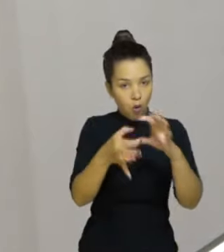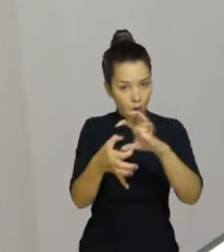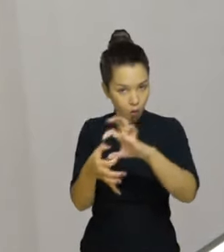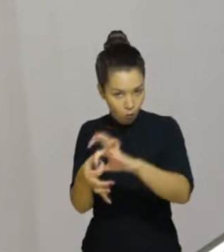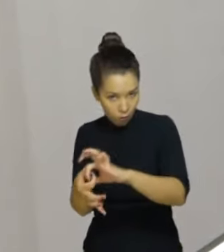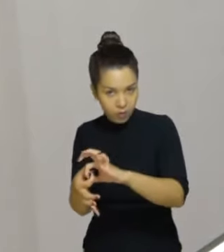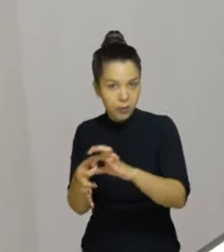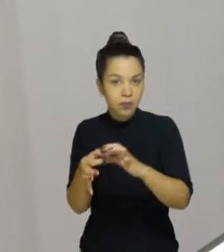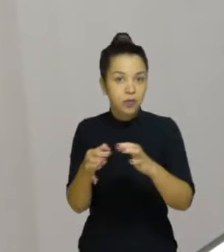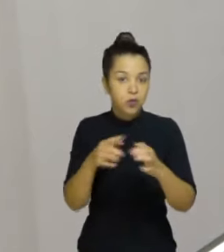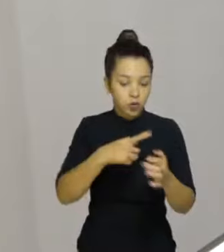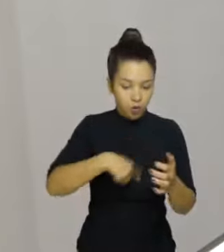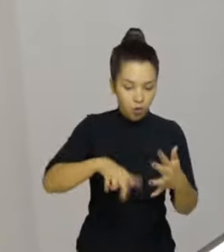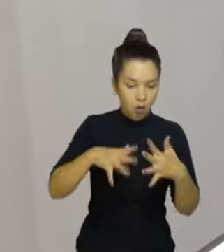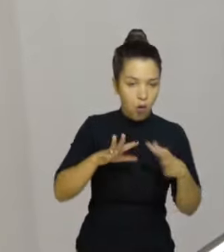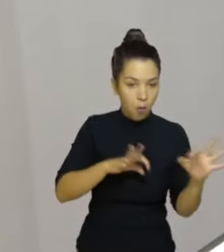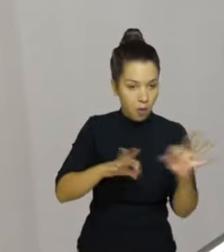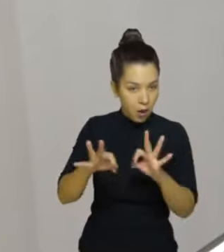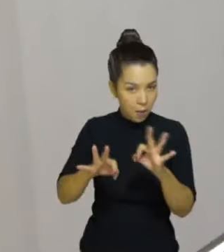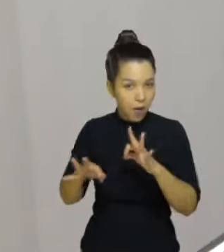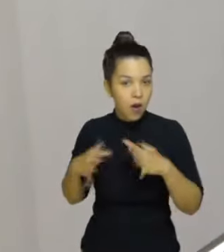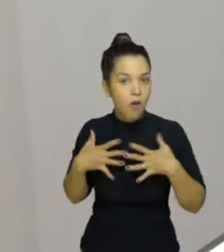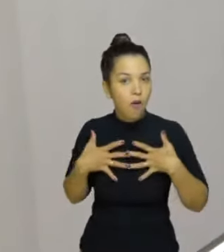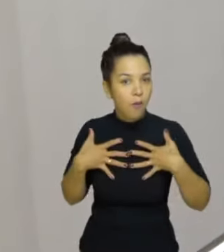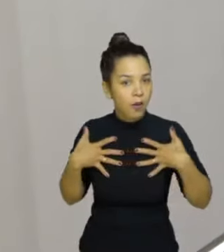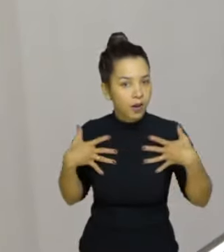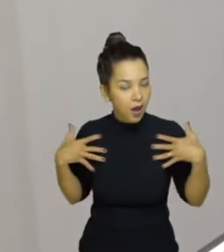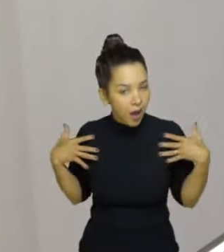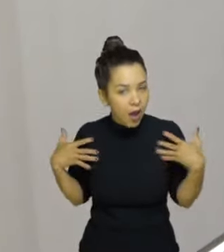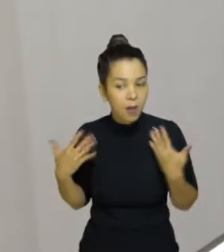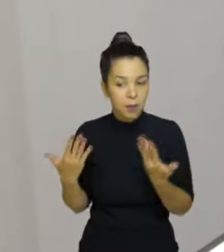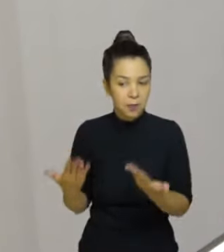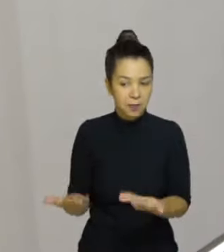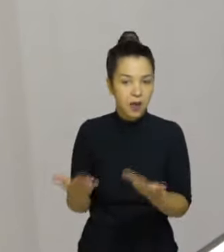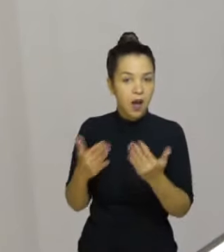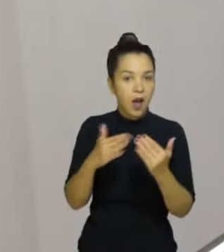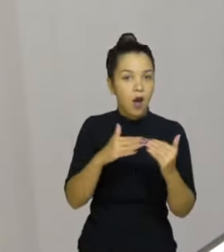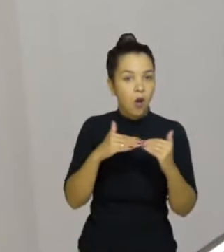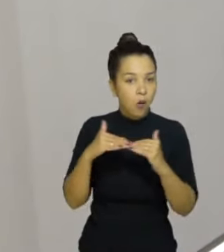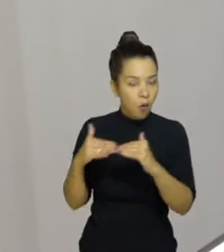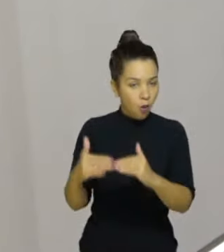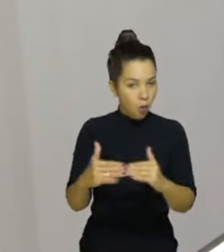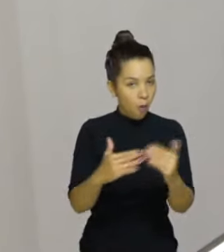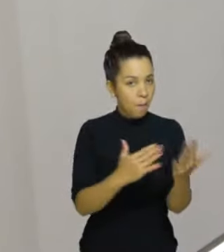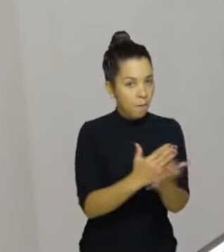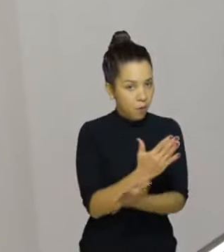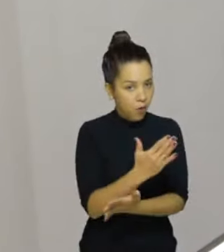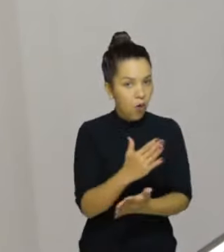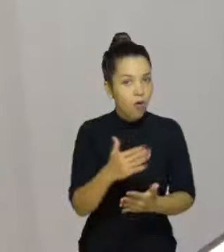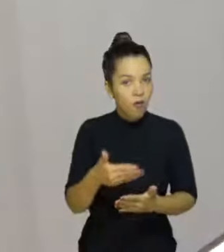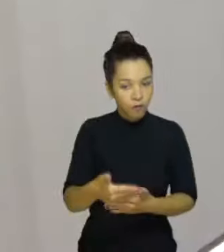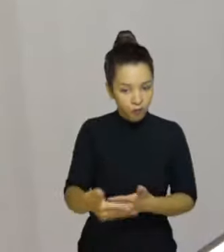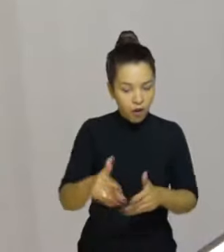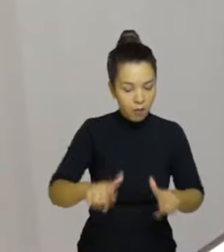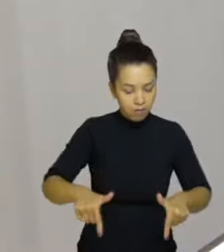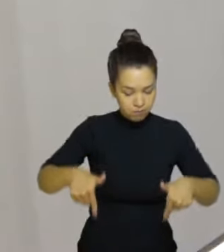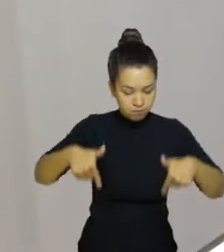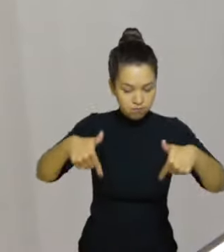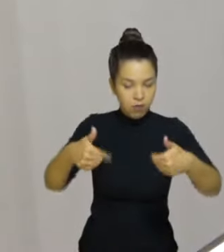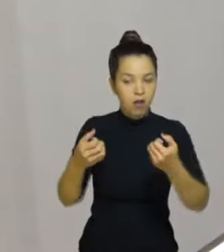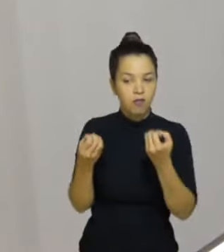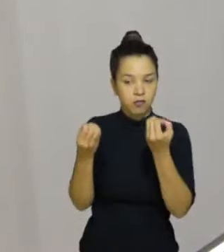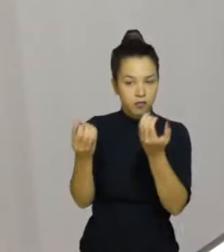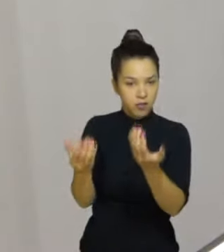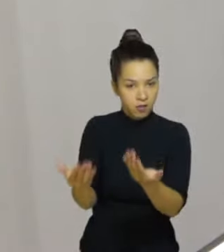ela aqui, foi aprovado por unanimidade de todos os nossos pares, e vamos entregar uma placa em